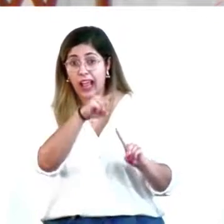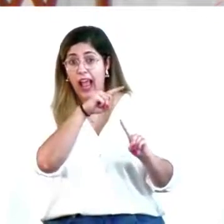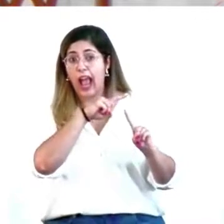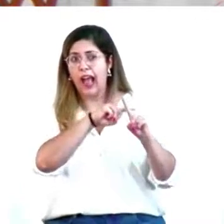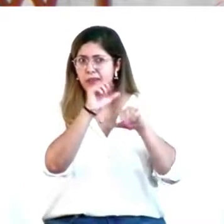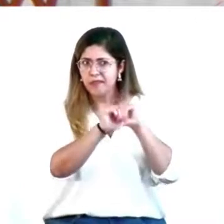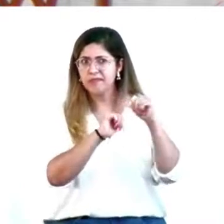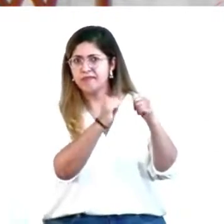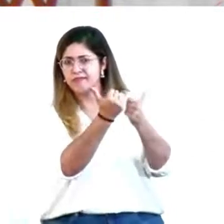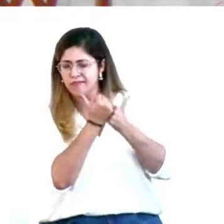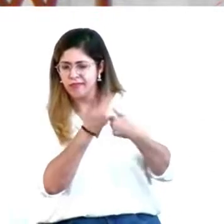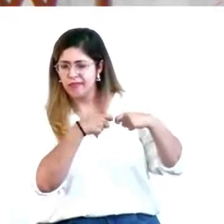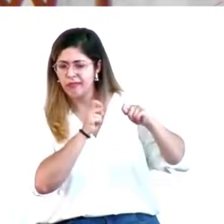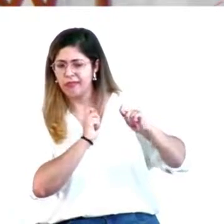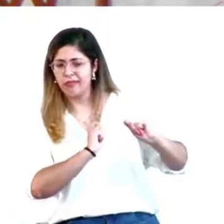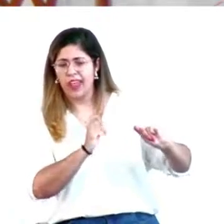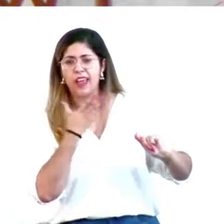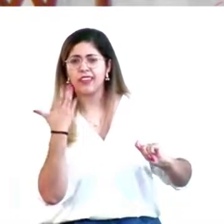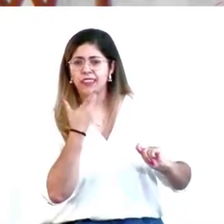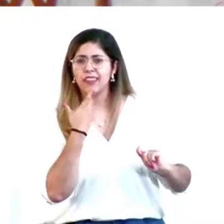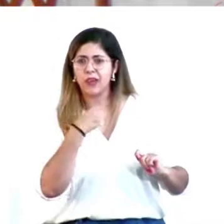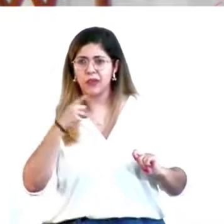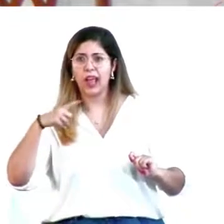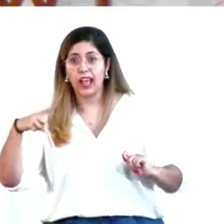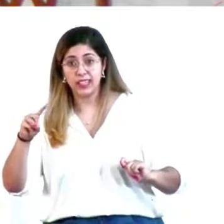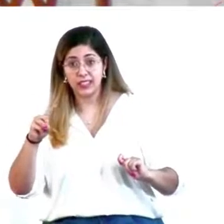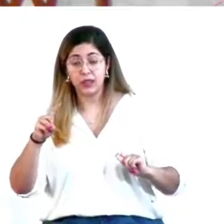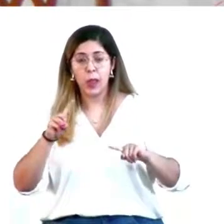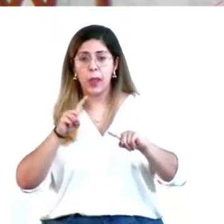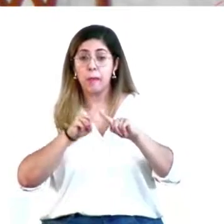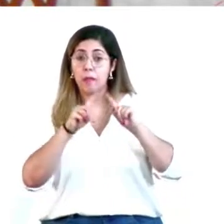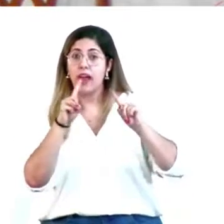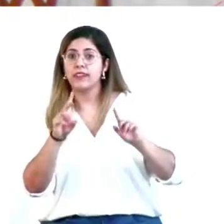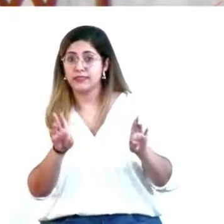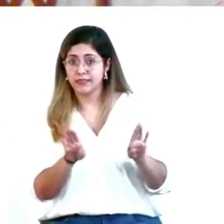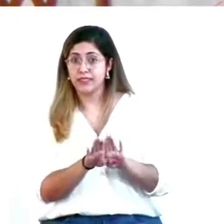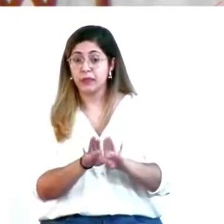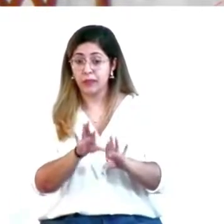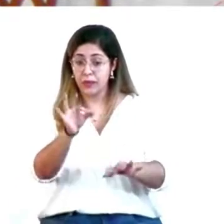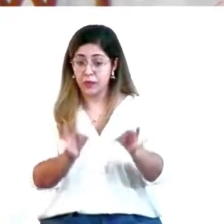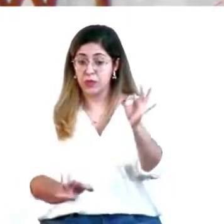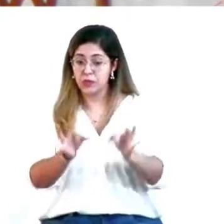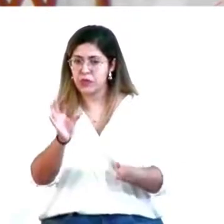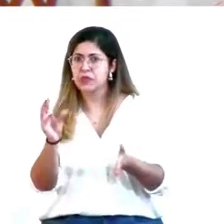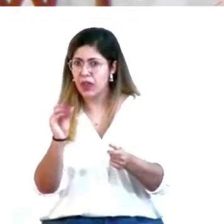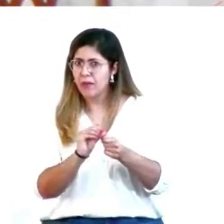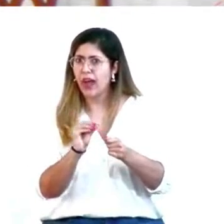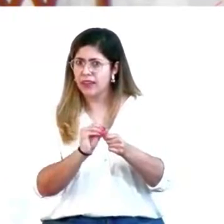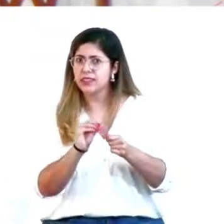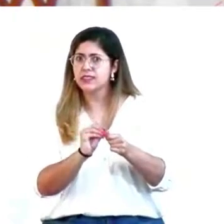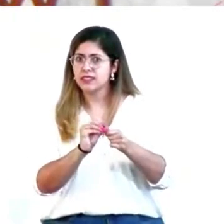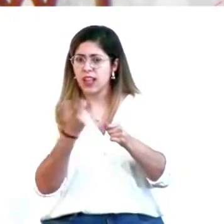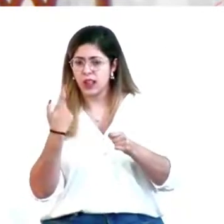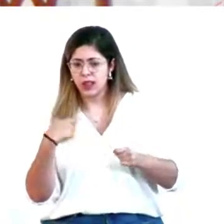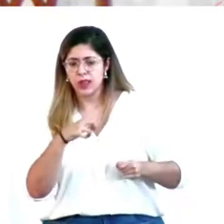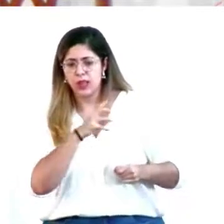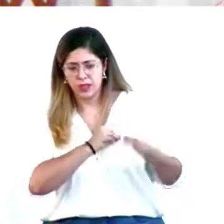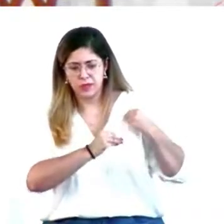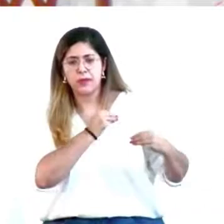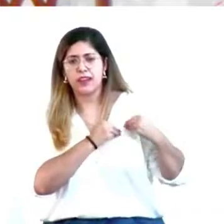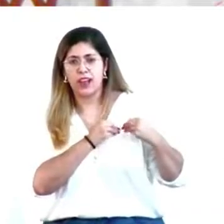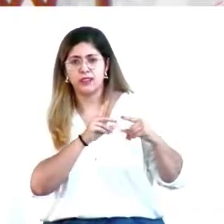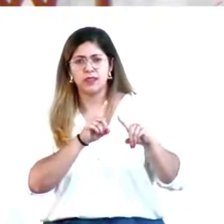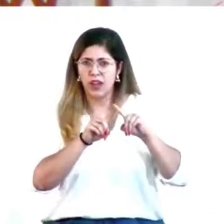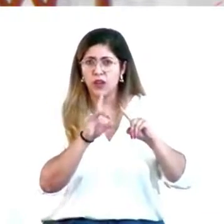nos une através da habitação do Espírito, a família da fé, da qual é composta agora não só de